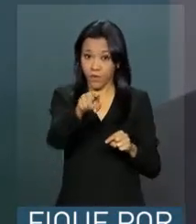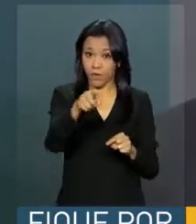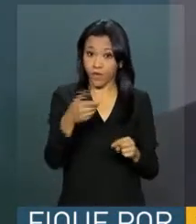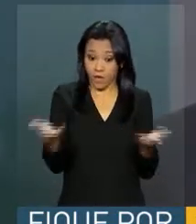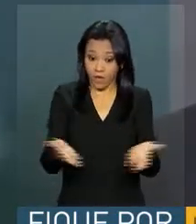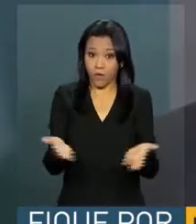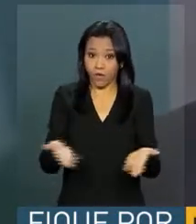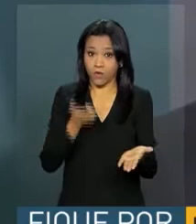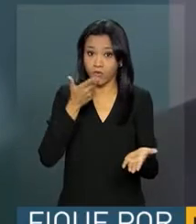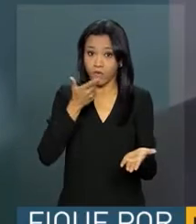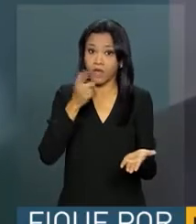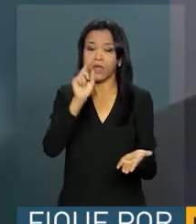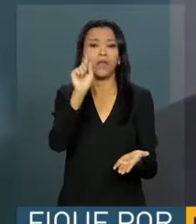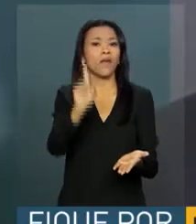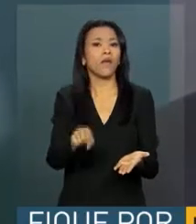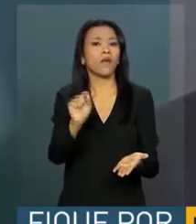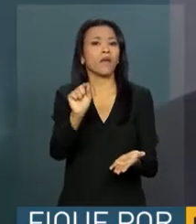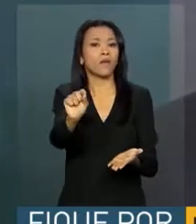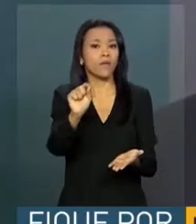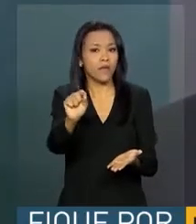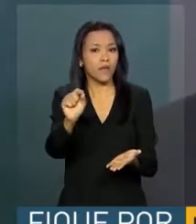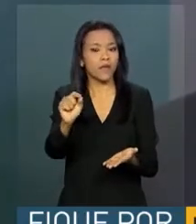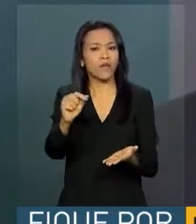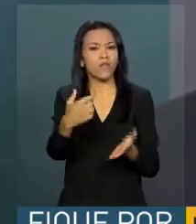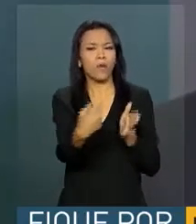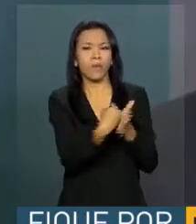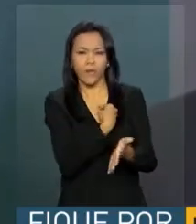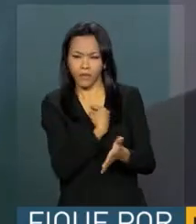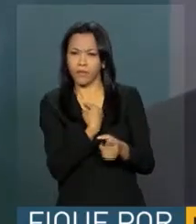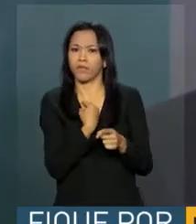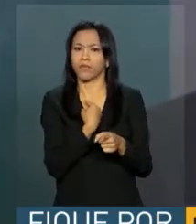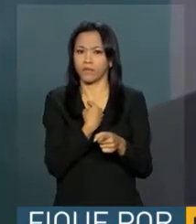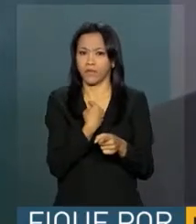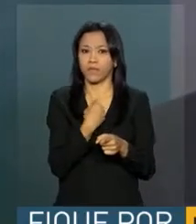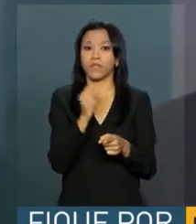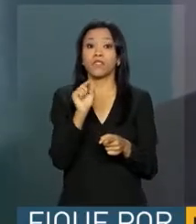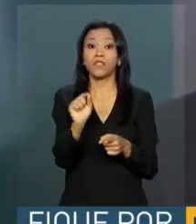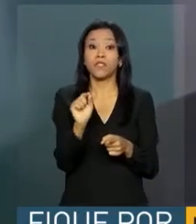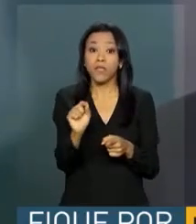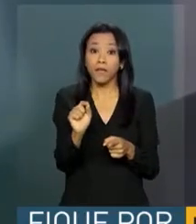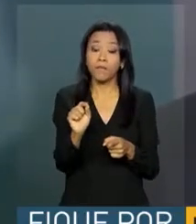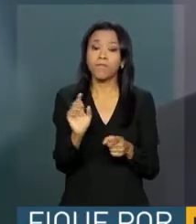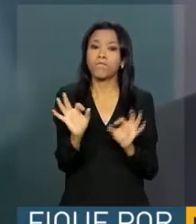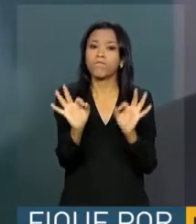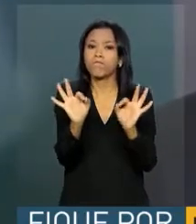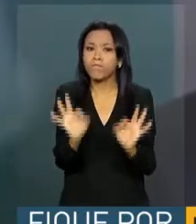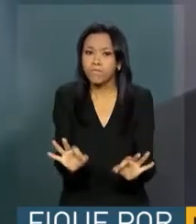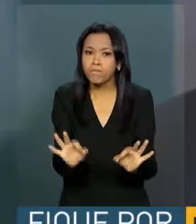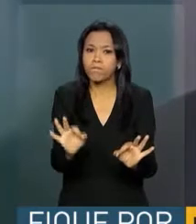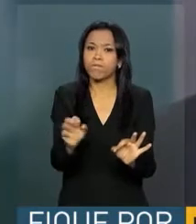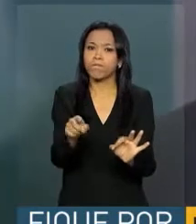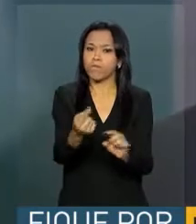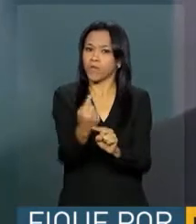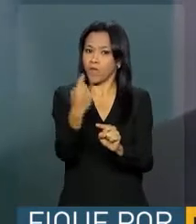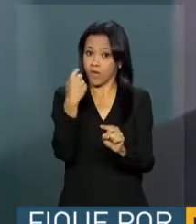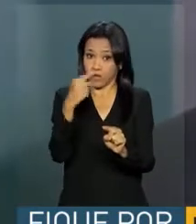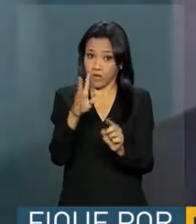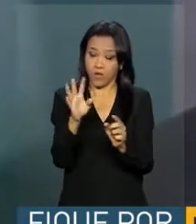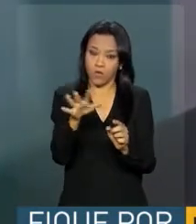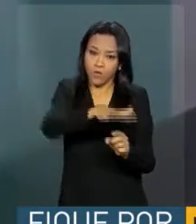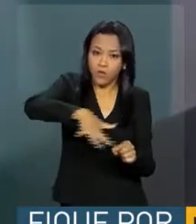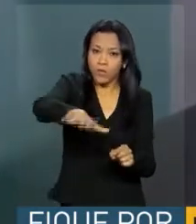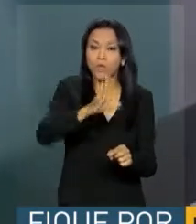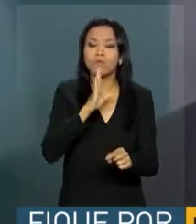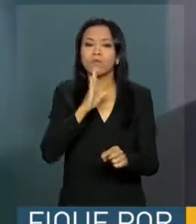mencionei hoje é simplesmente, frente a uma pergunta específica, né, no sentido de que, de fato, existe nos âmbitos técnicos do